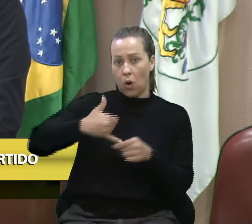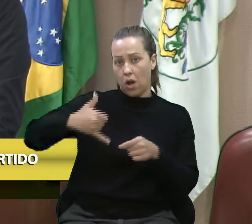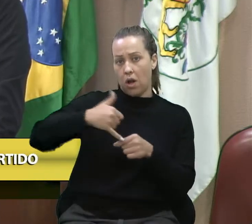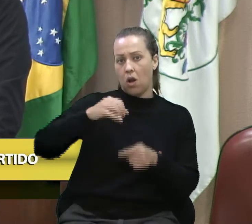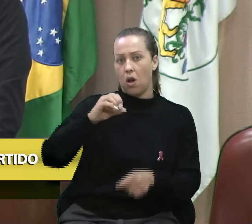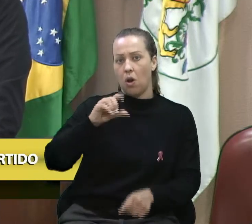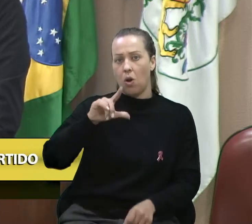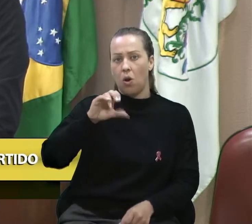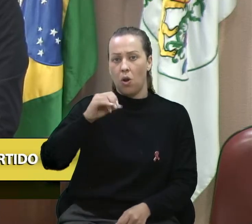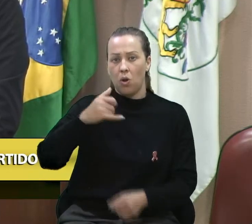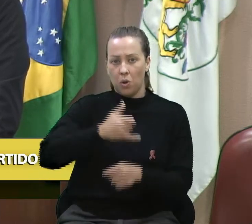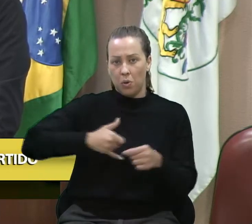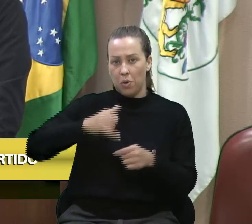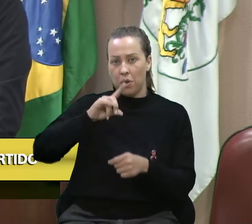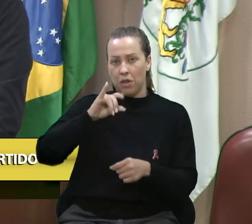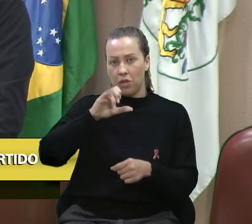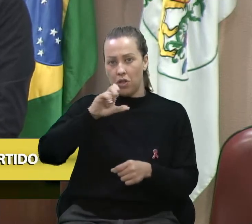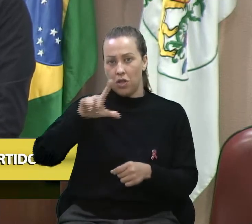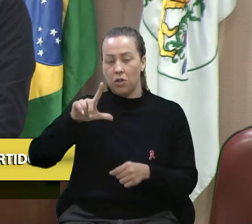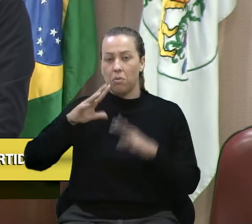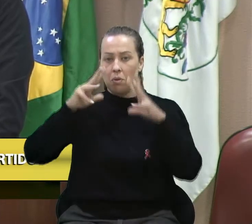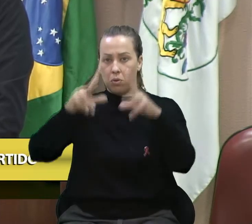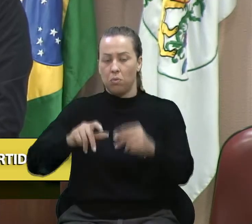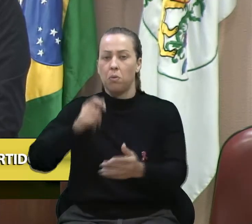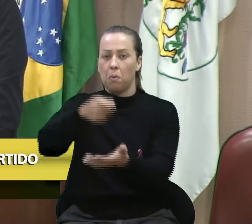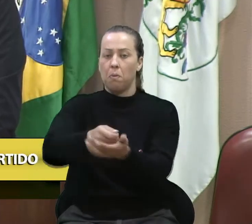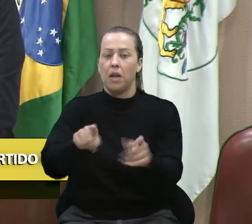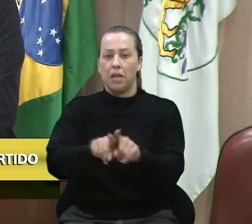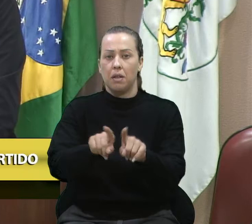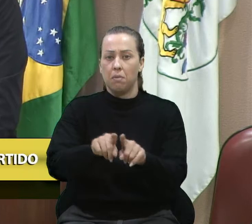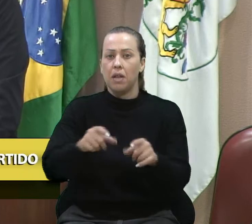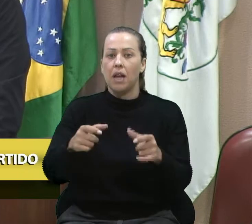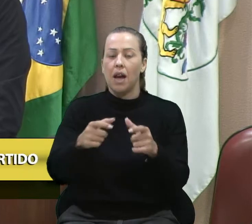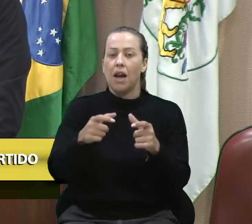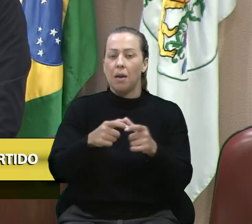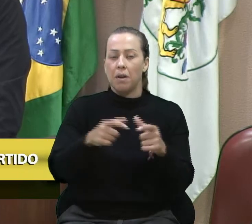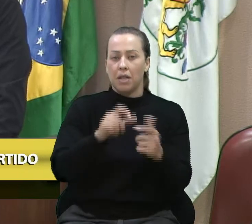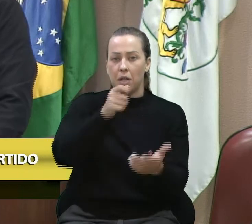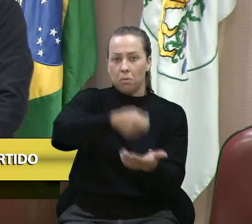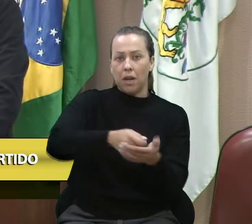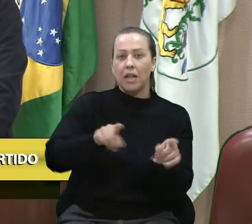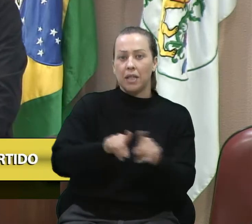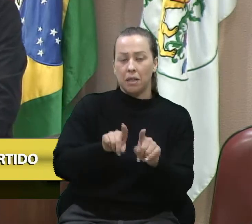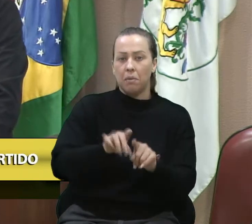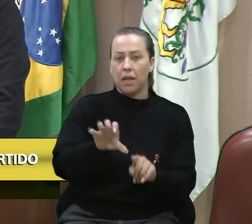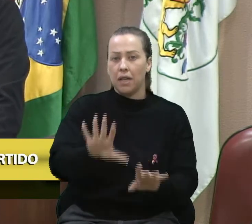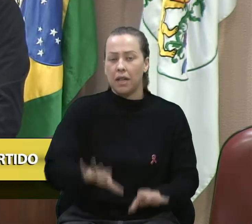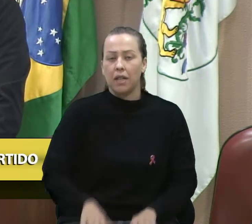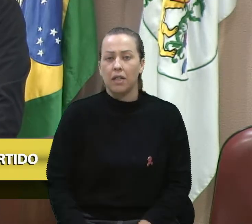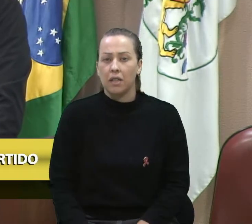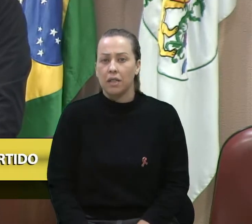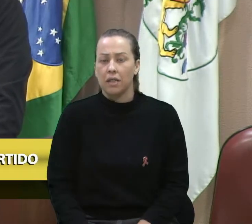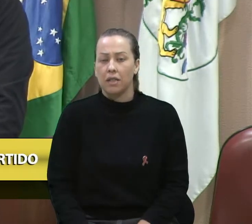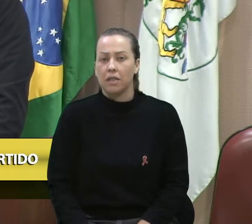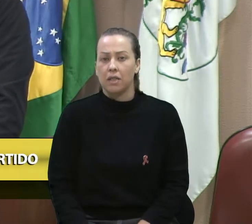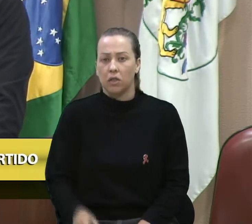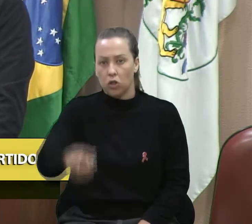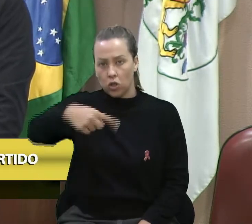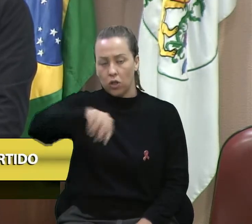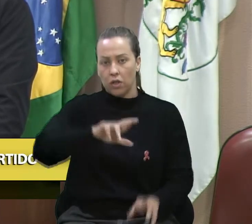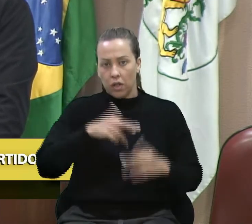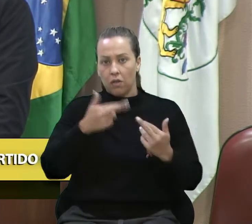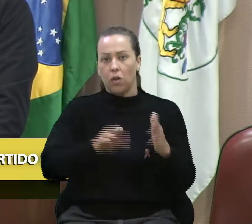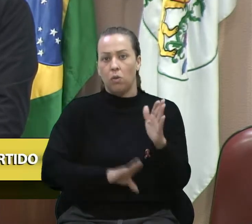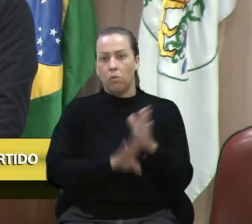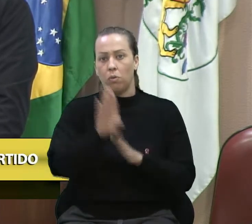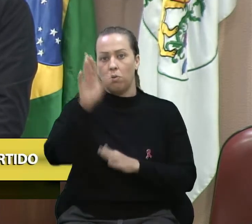Bressan já comentou aqui, que quando sobe, sobe para todo mundo, né? E a passagem, querendo ou não, a gente teve uma alta no mercado